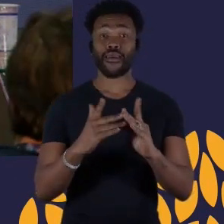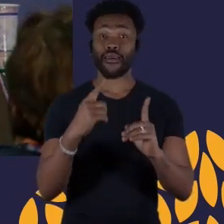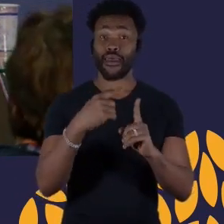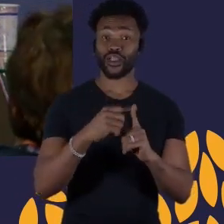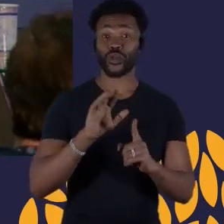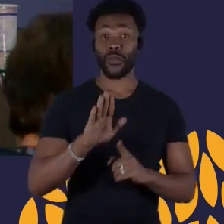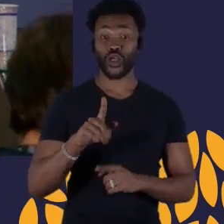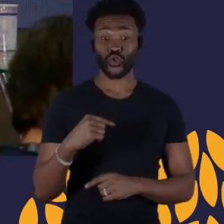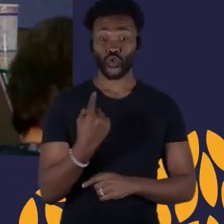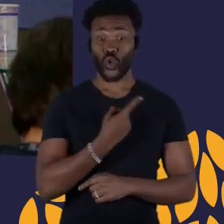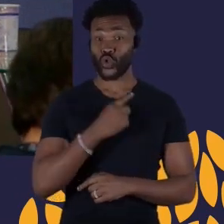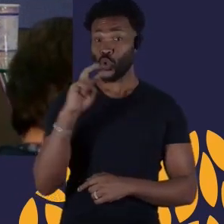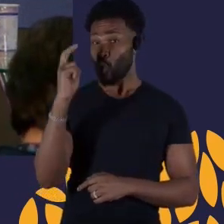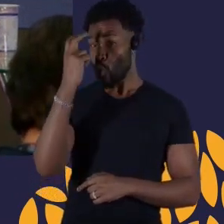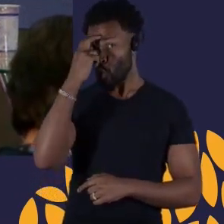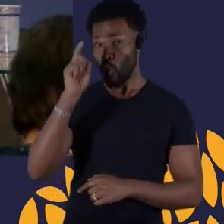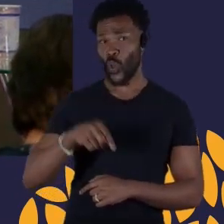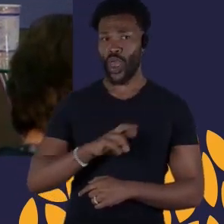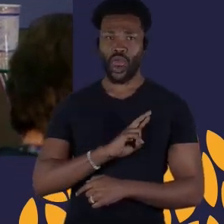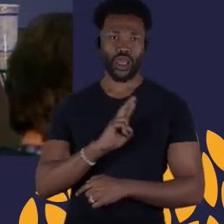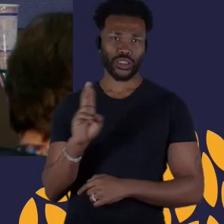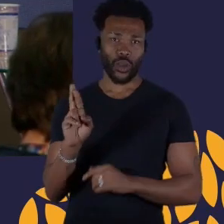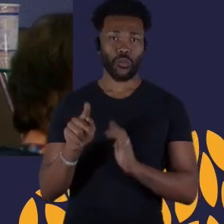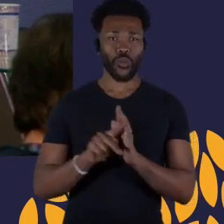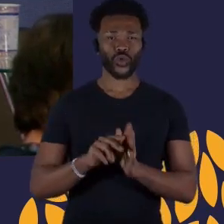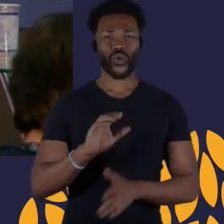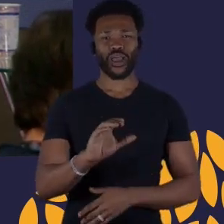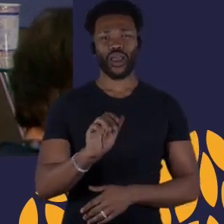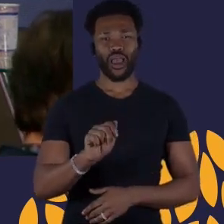nossa cultura não é uma religião do cânhamo.